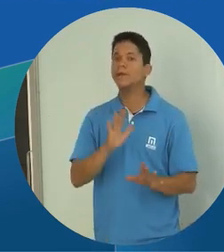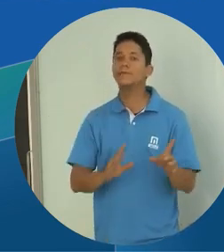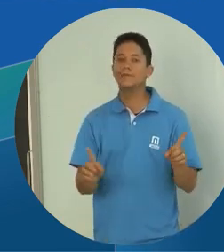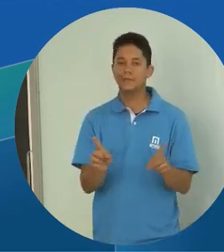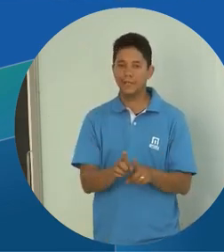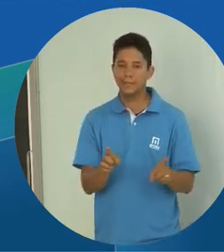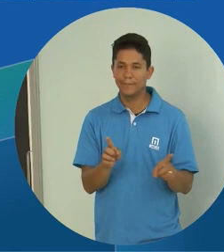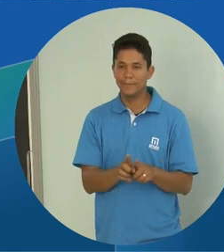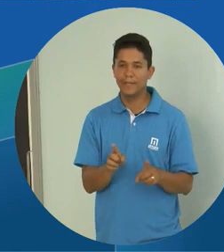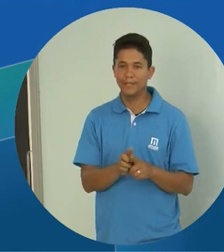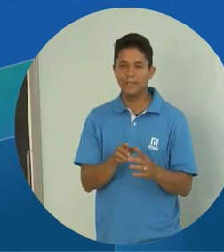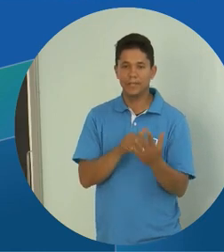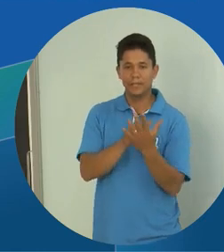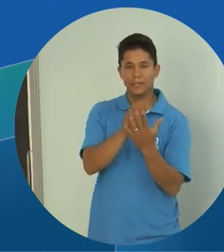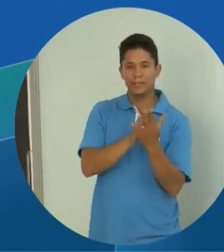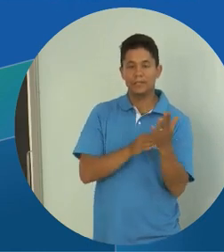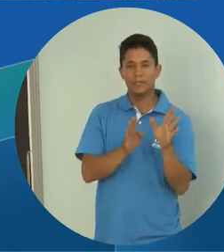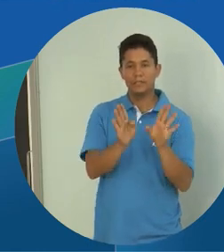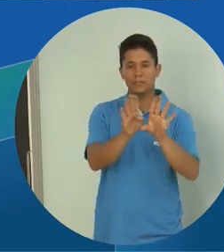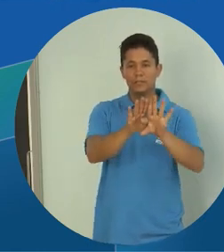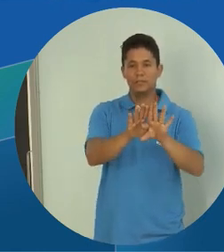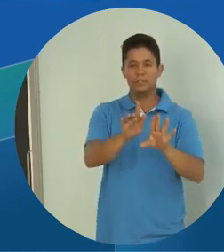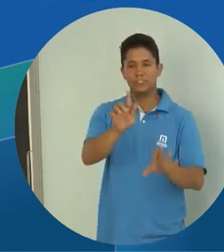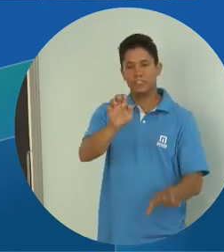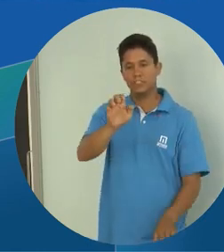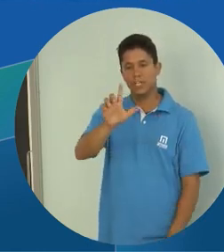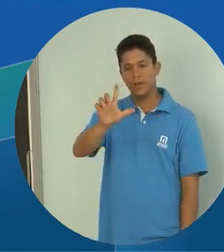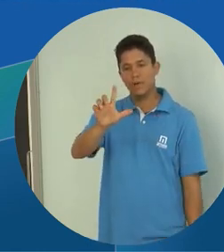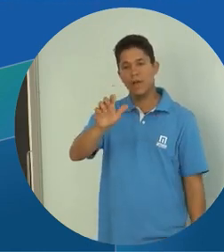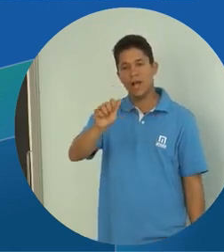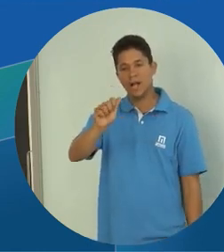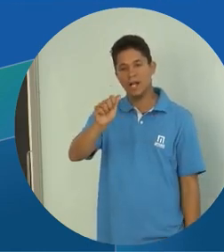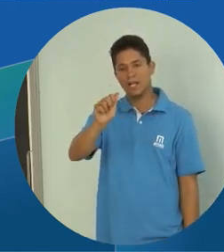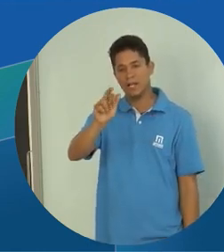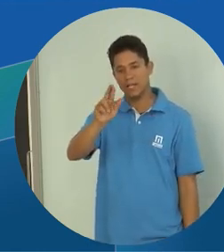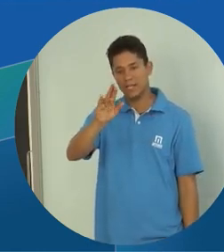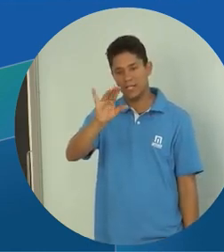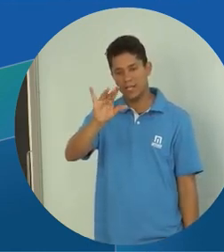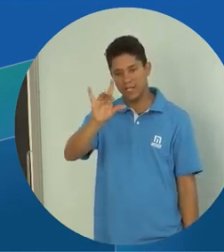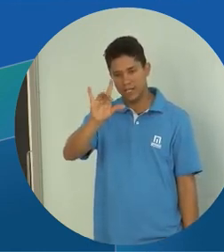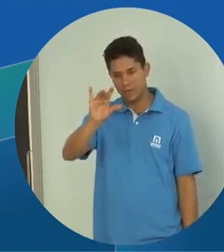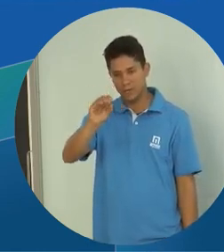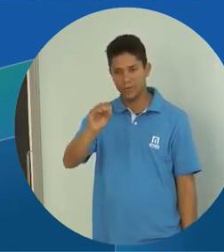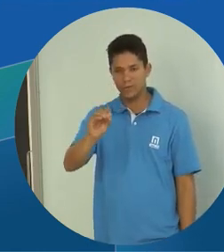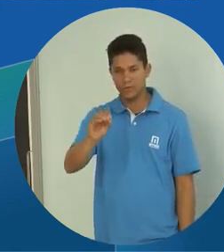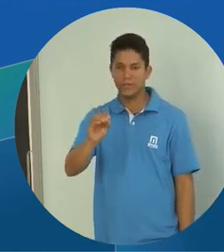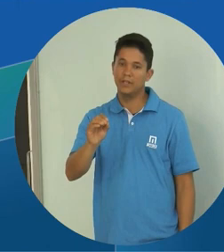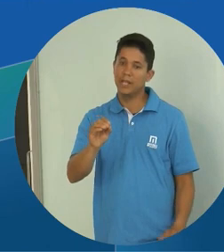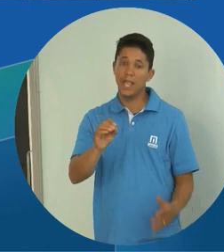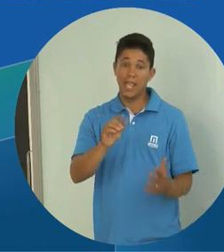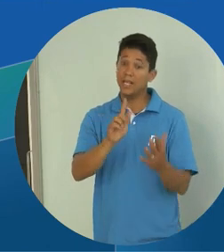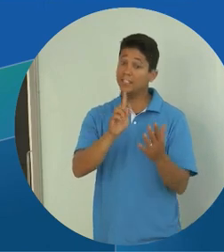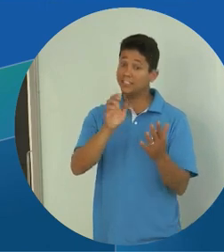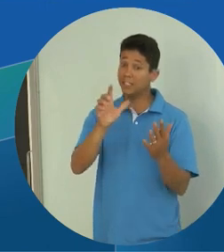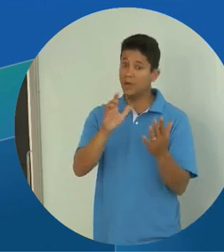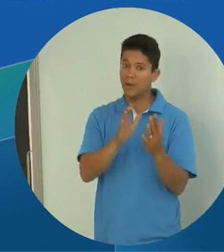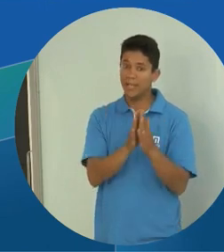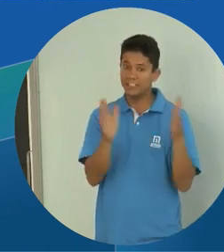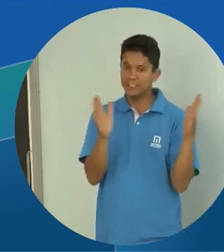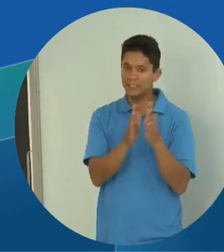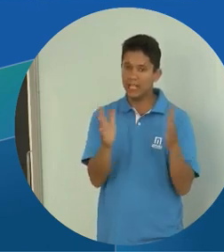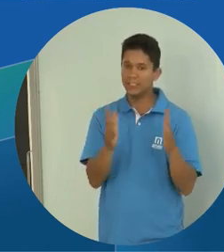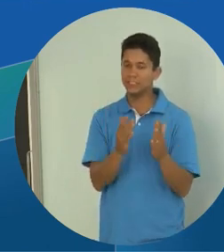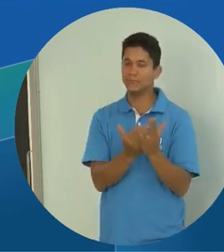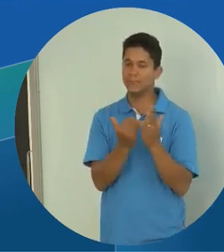de impermeabilizar a junta com gel acrílico. Gel acrílico é um gel com uma elasticidade maior, né, para quem não sabe,